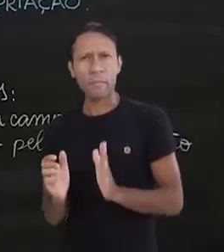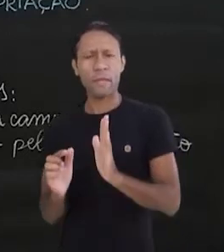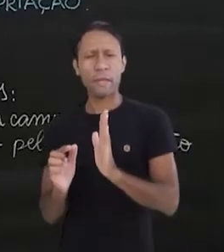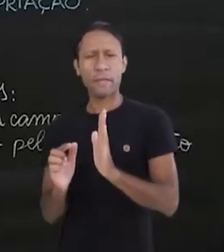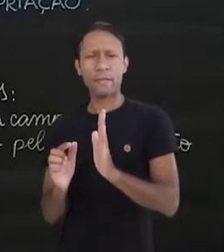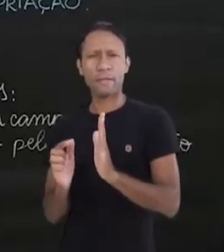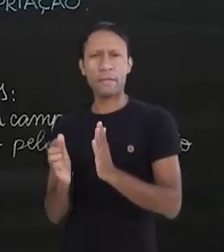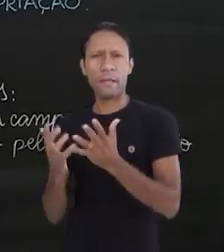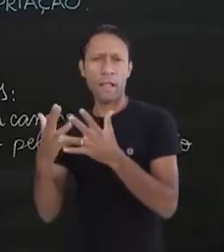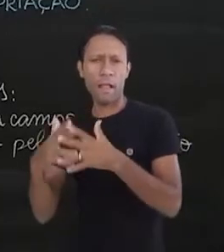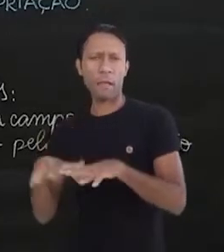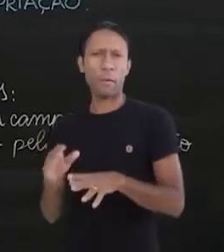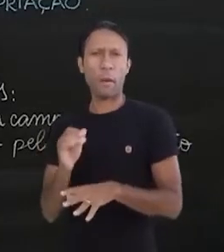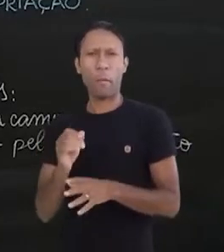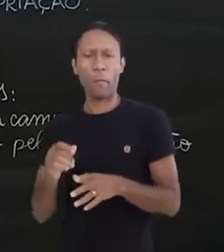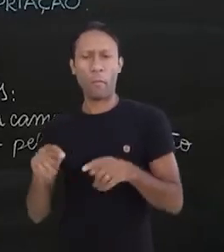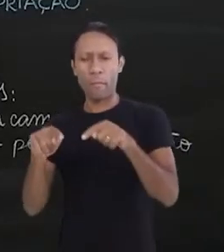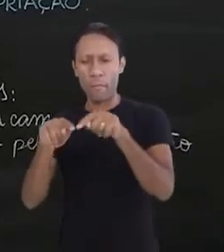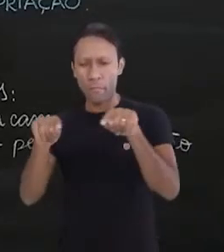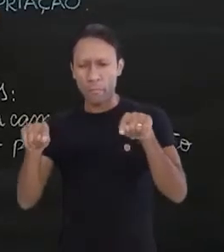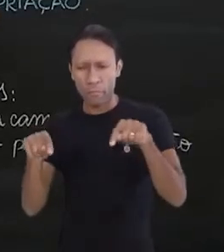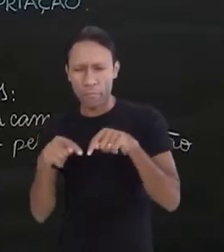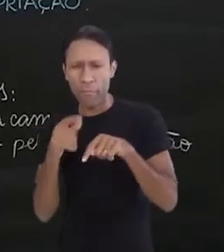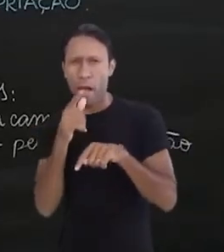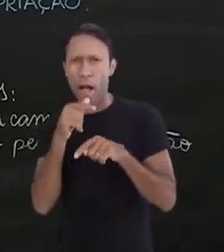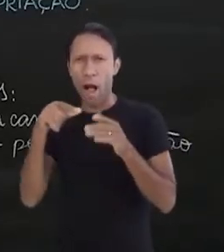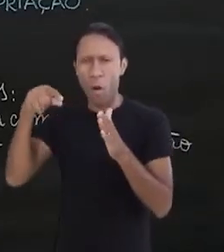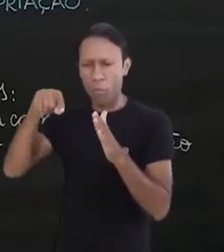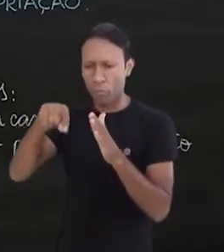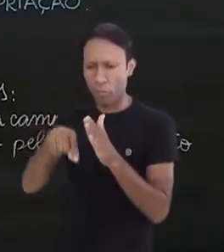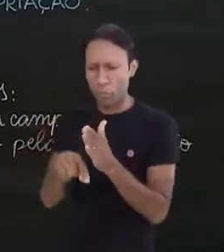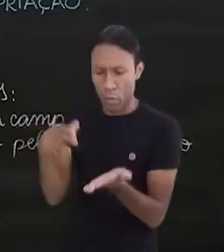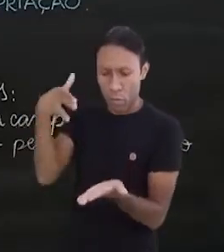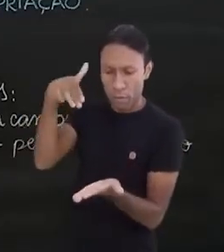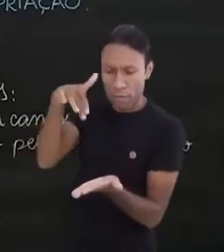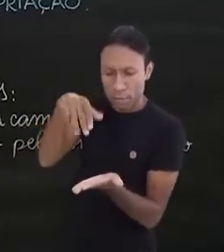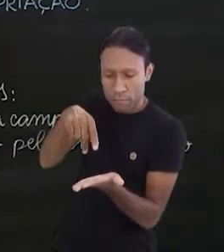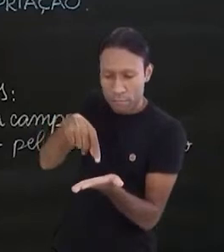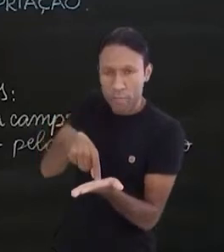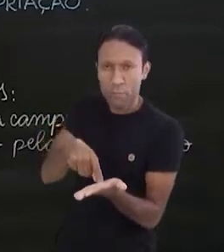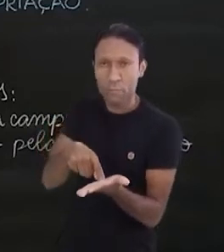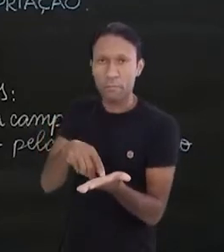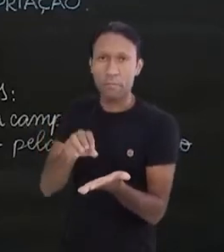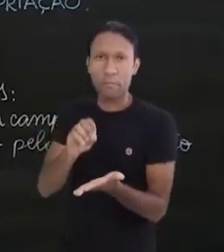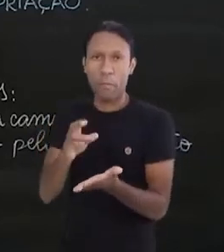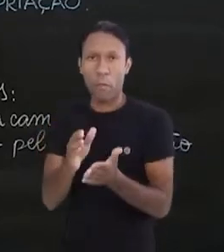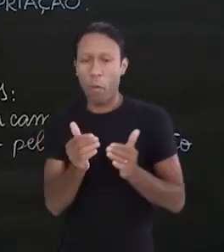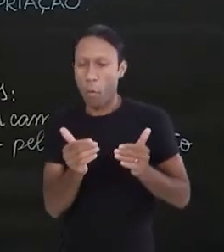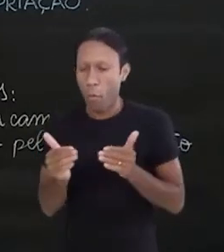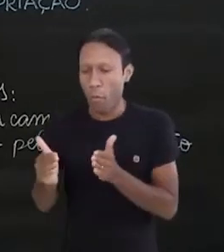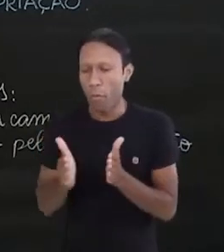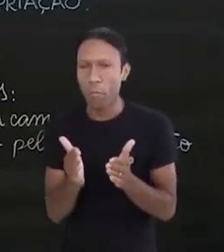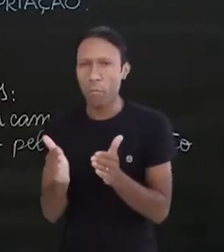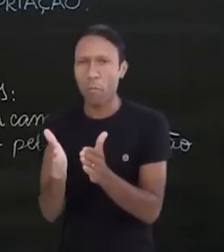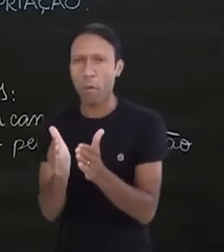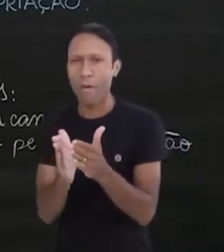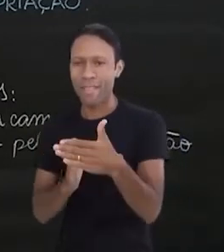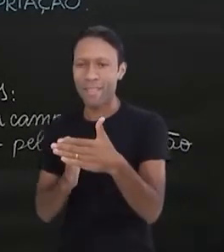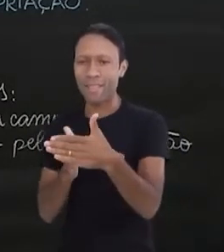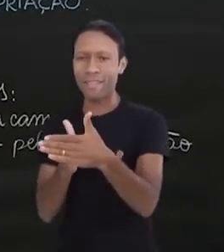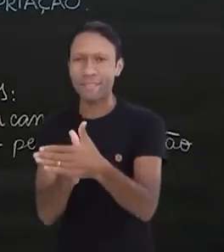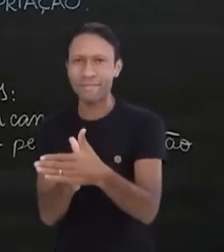linha de profundidade de um rio, vamos pensar num córrego que passa por um determinado ponto do espaço,